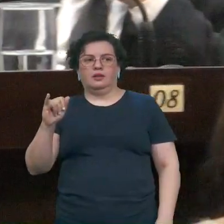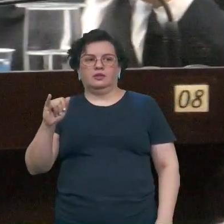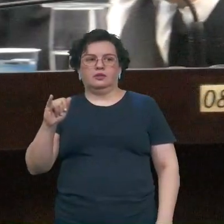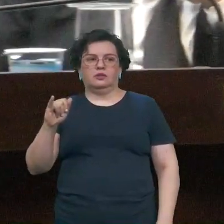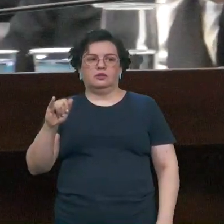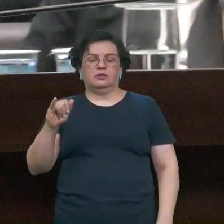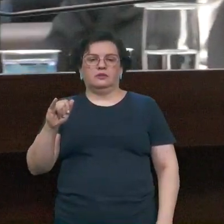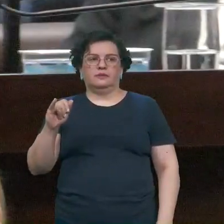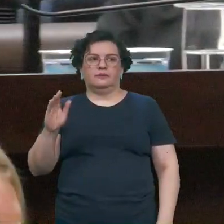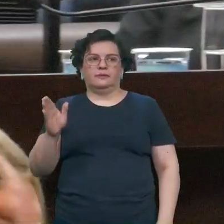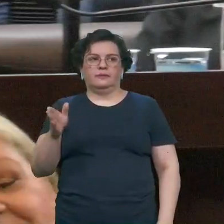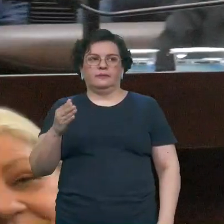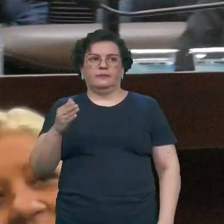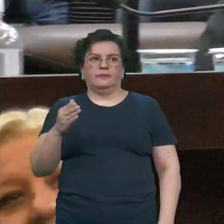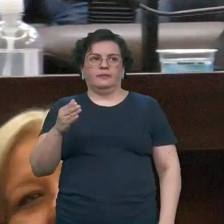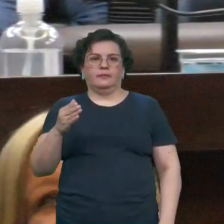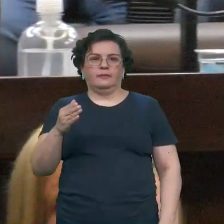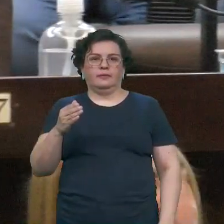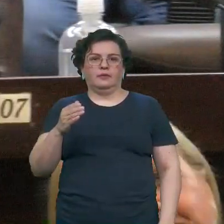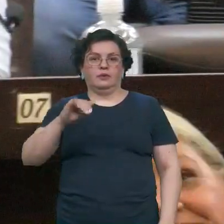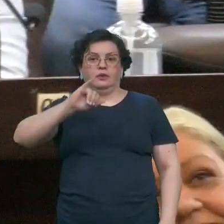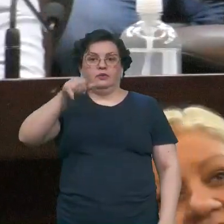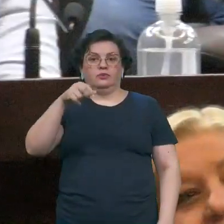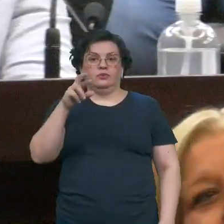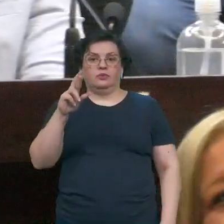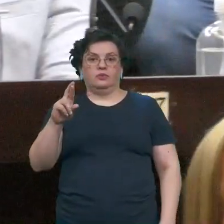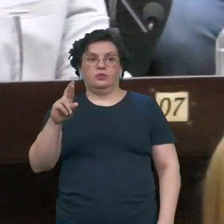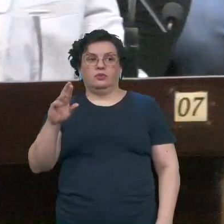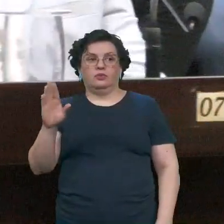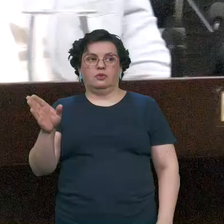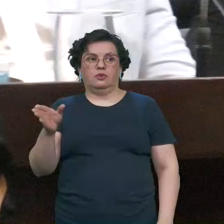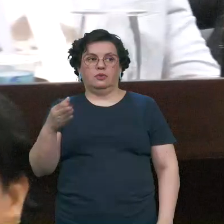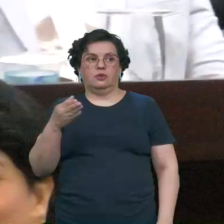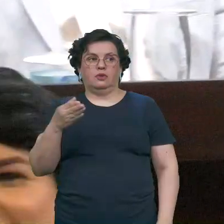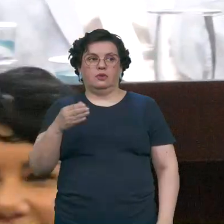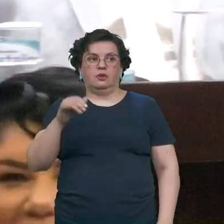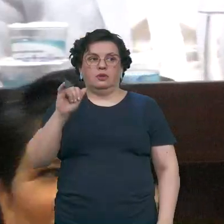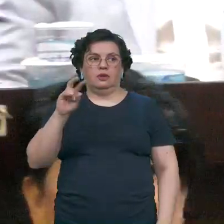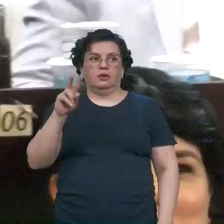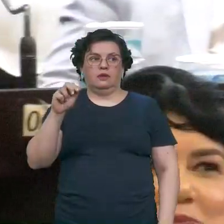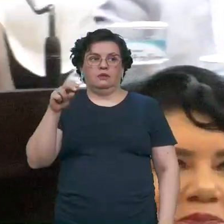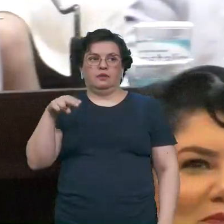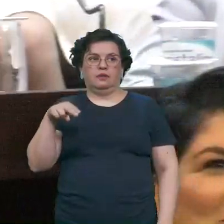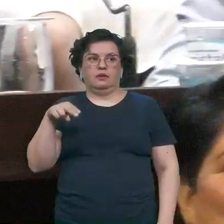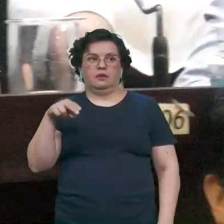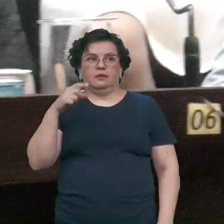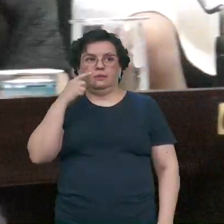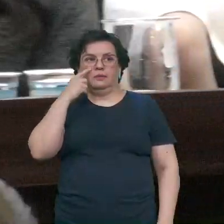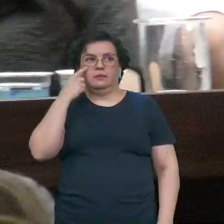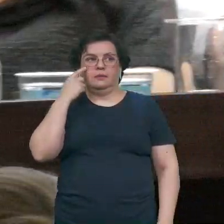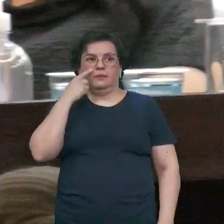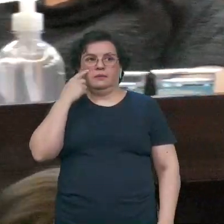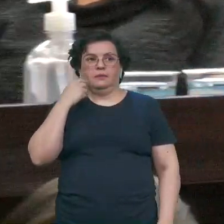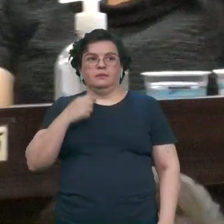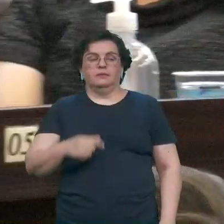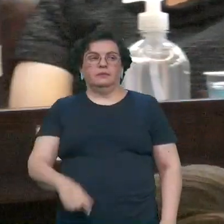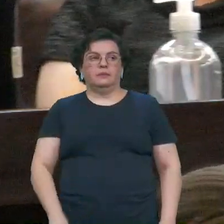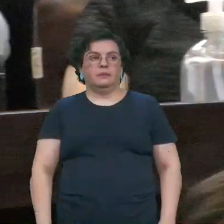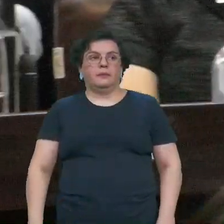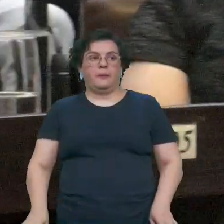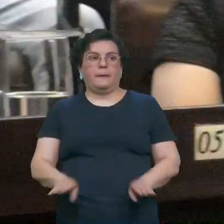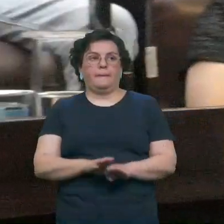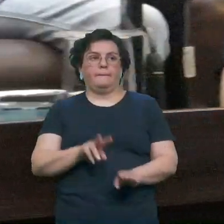Nardi, vereador Júnior Moraes, cumprimentar o Ivan Negão